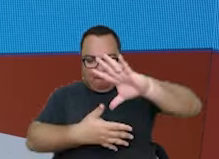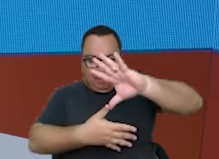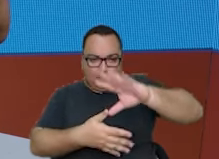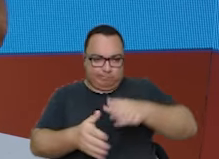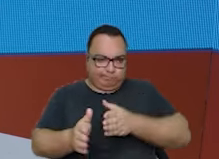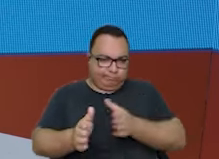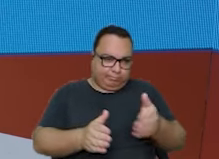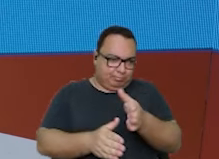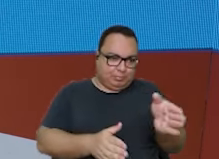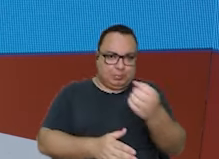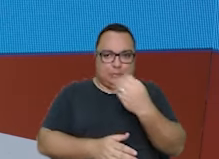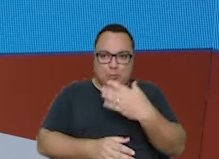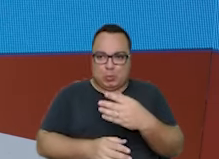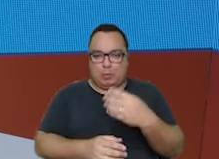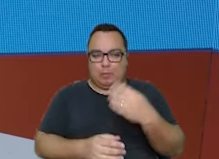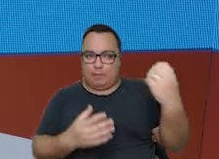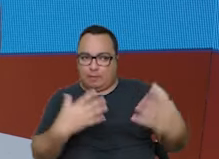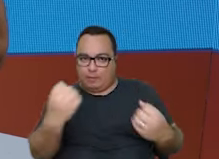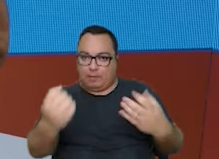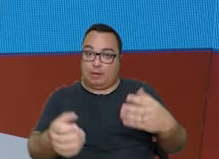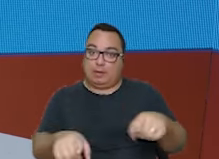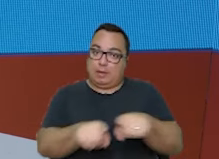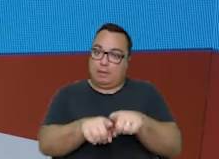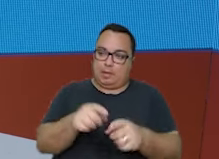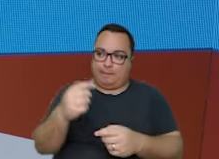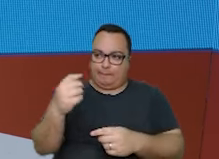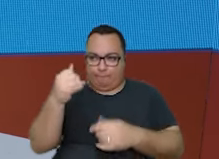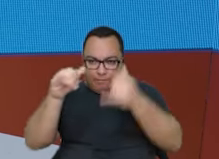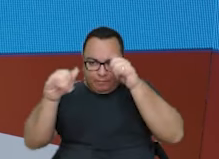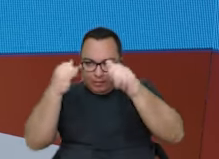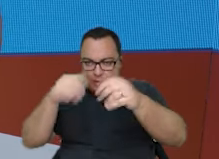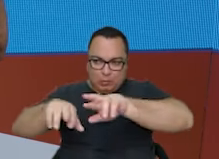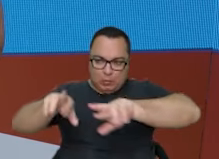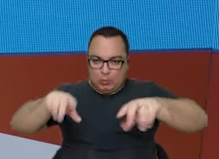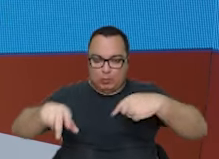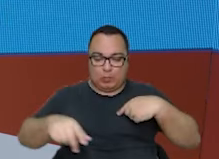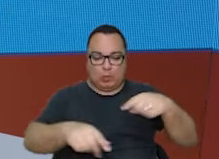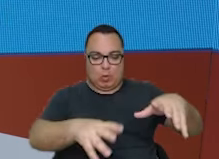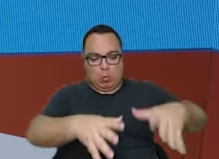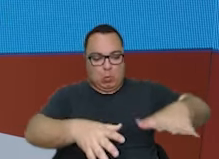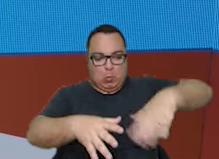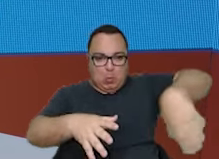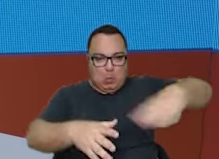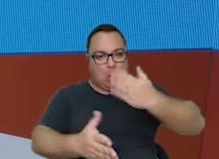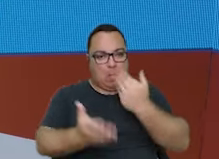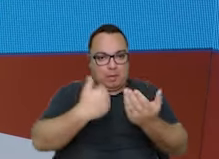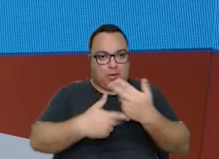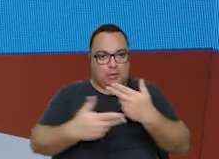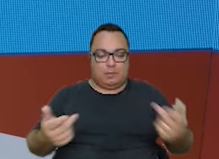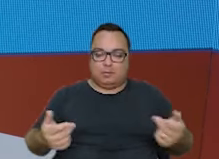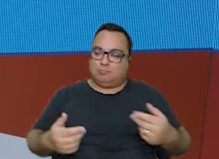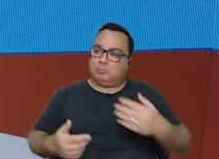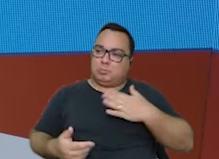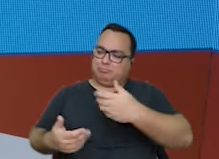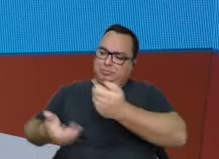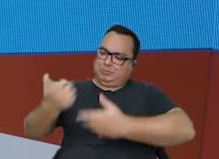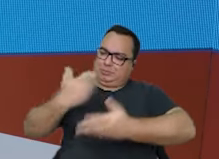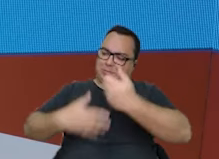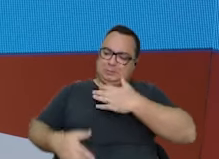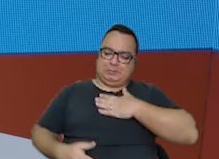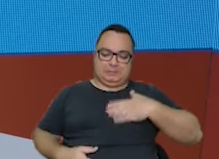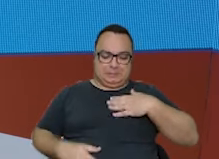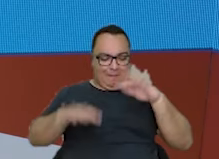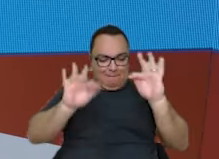Tais caminhos toma cuidado com esse lá no final vai ter um lugar legal você fazer um piquenique quando eu voltei eu tava tão feliz que